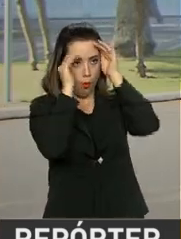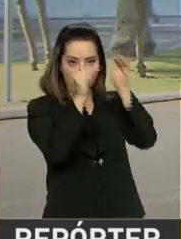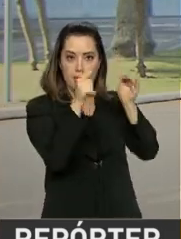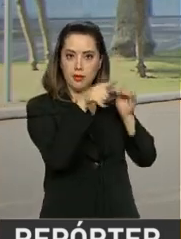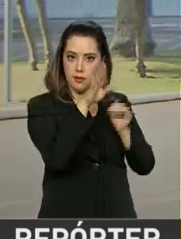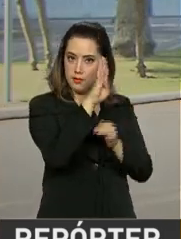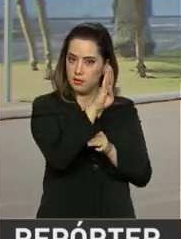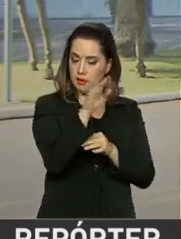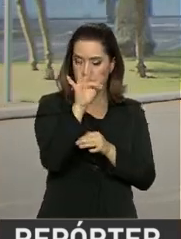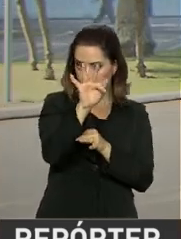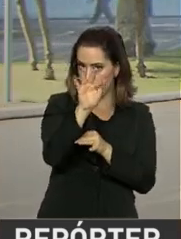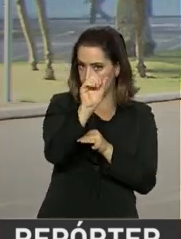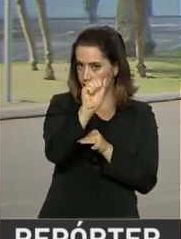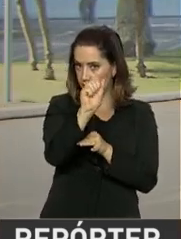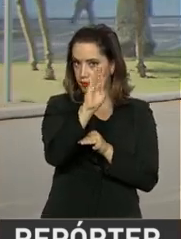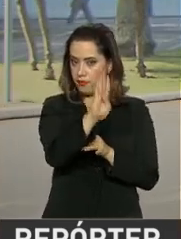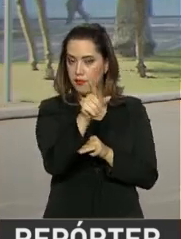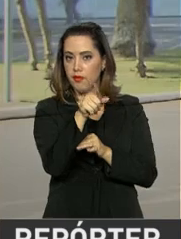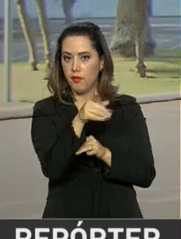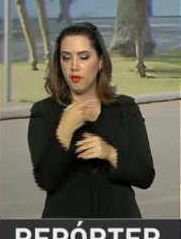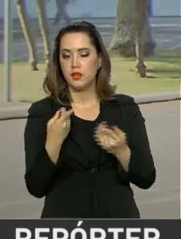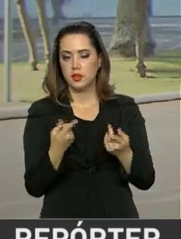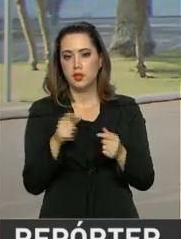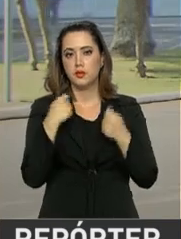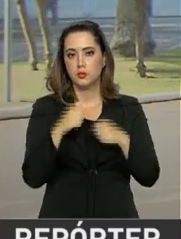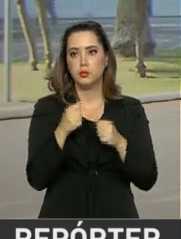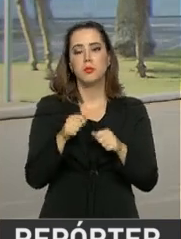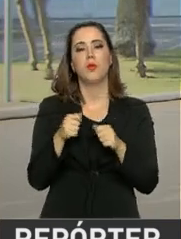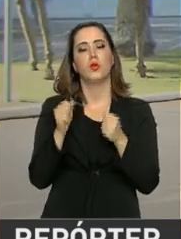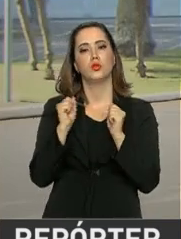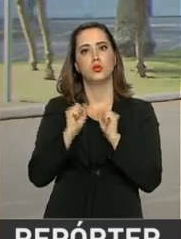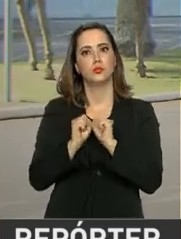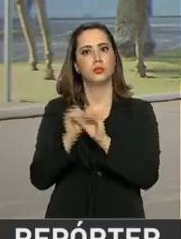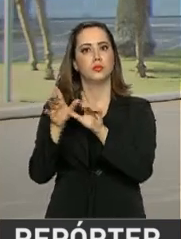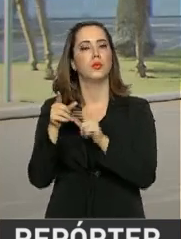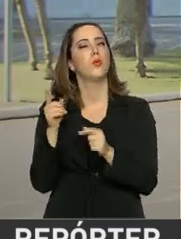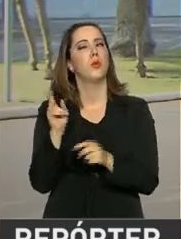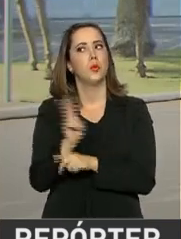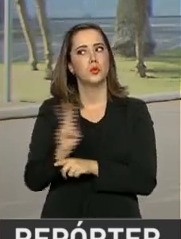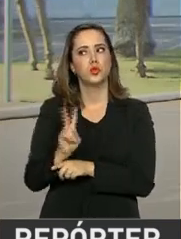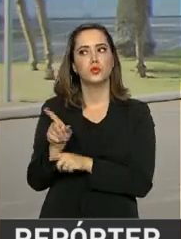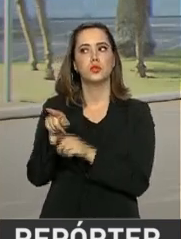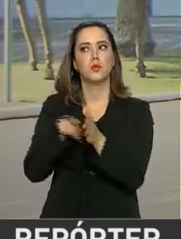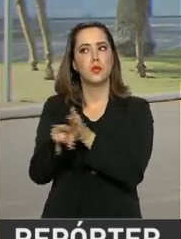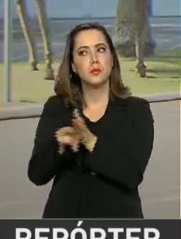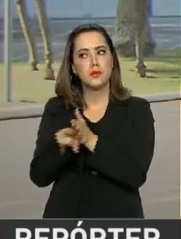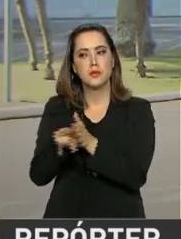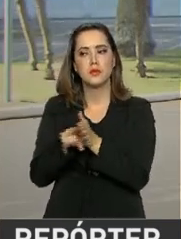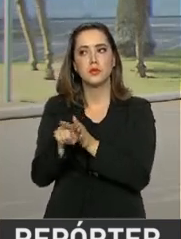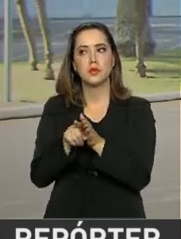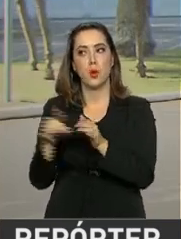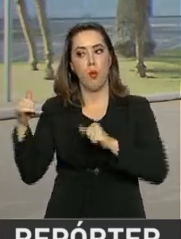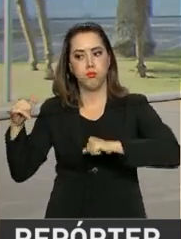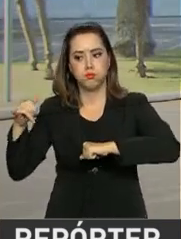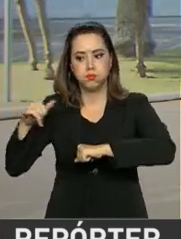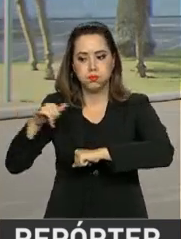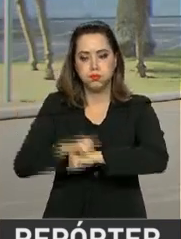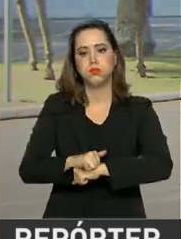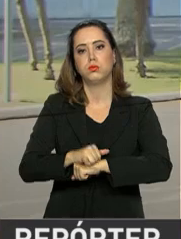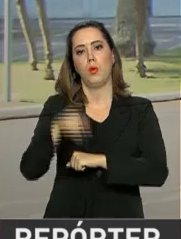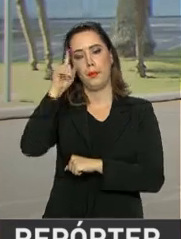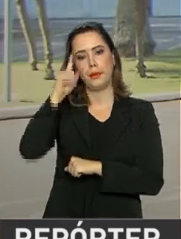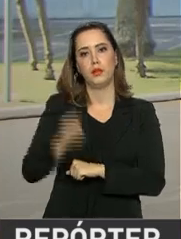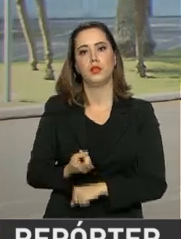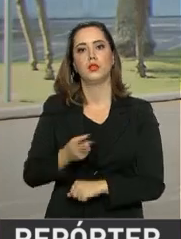interceptadas durante o voo. As ações da Força Aérea Brasileira vão desde a verificação, interrogação, pouso forçado e modificação